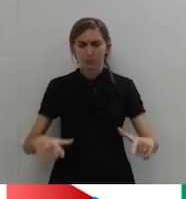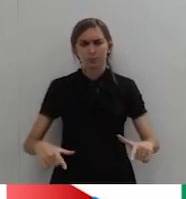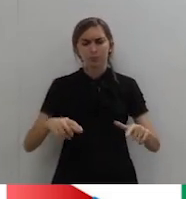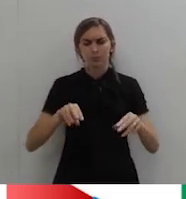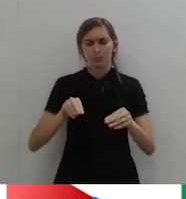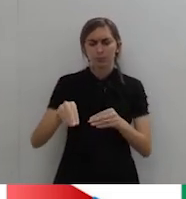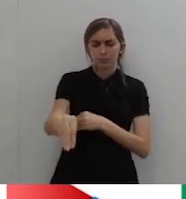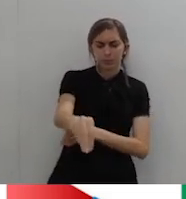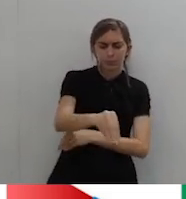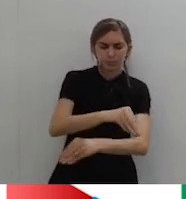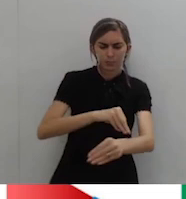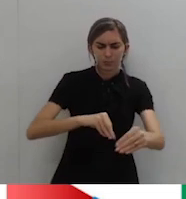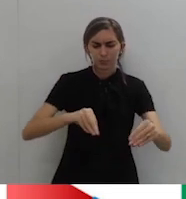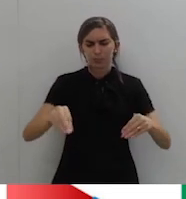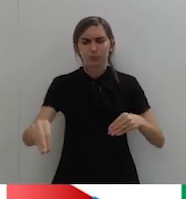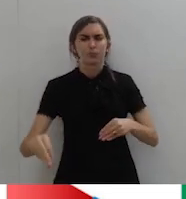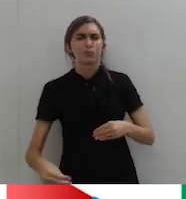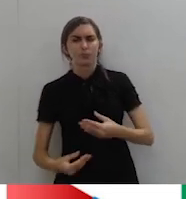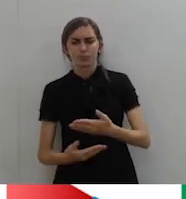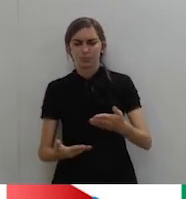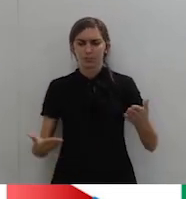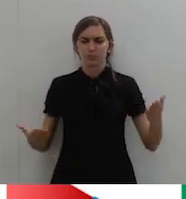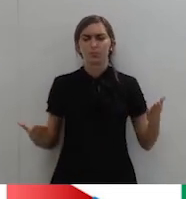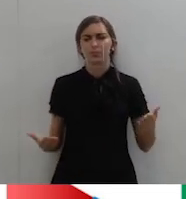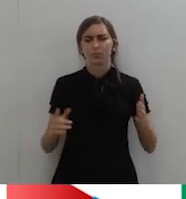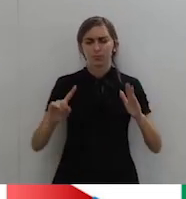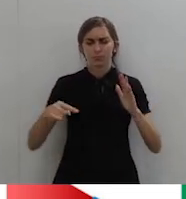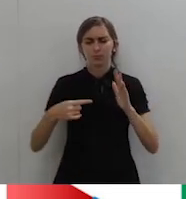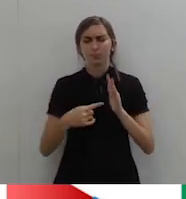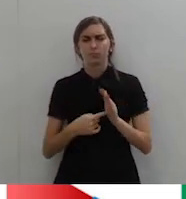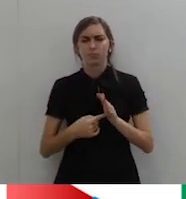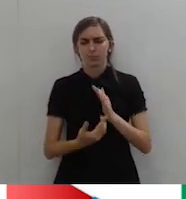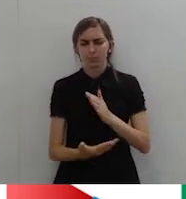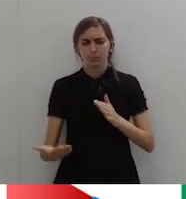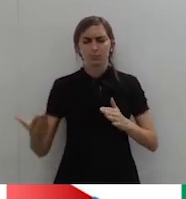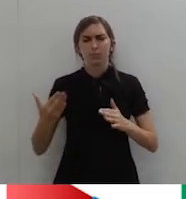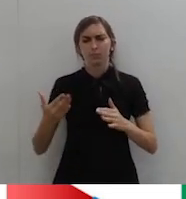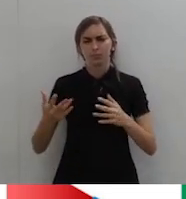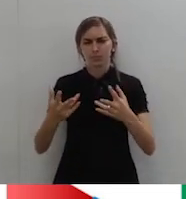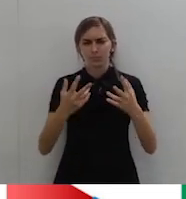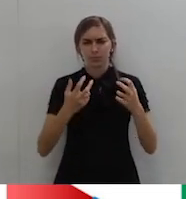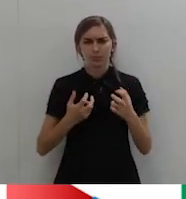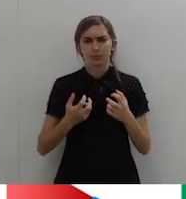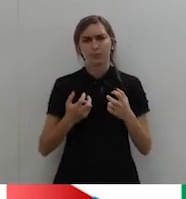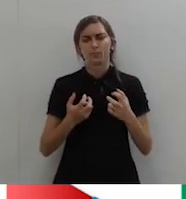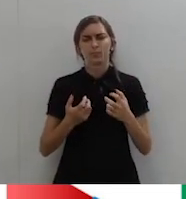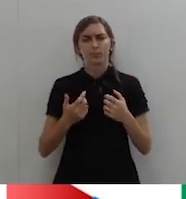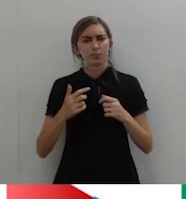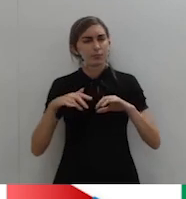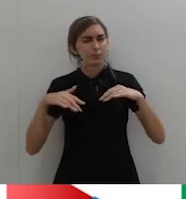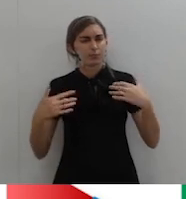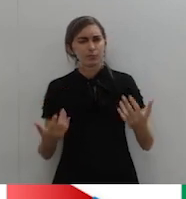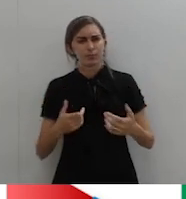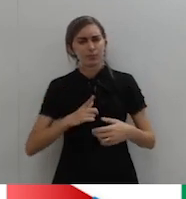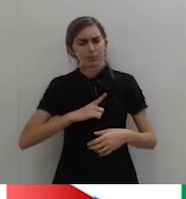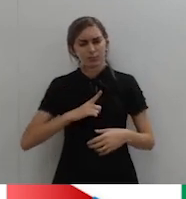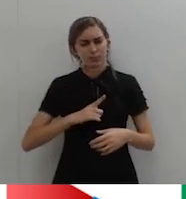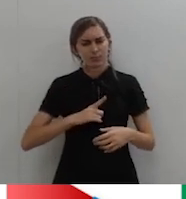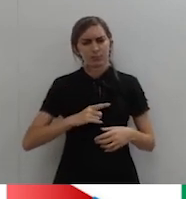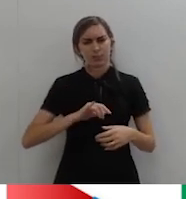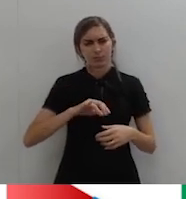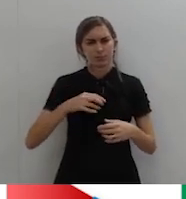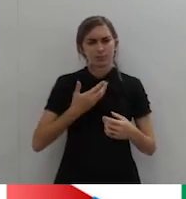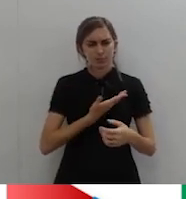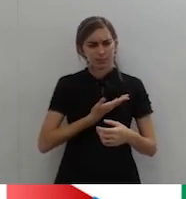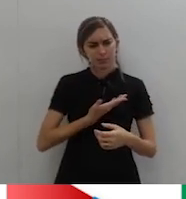onde as peças irão caminhar, né, para objetivar a captura da peça do adversário. Então, eu tenho que